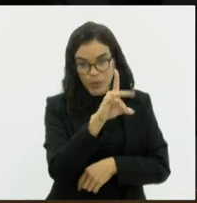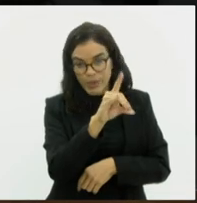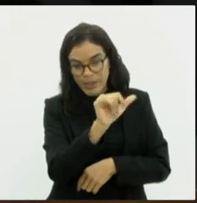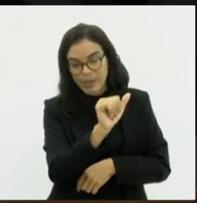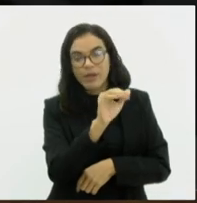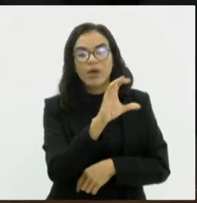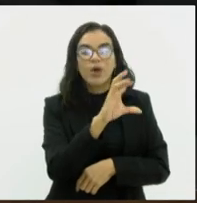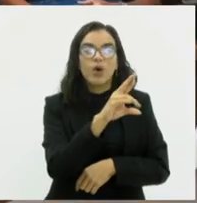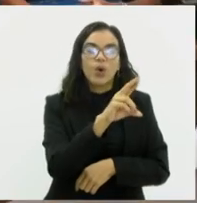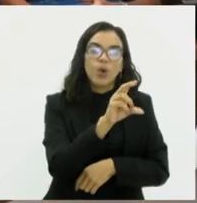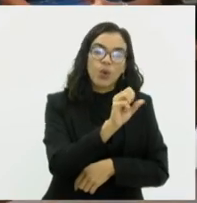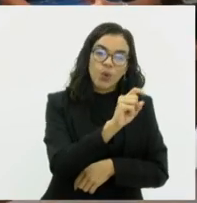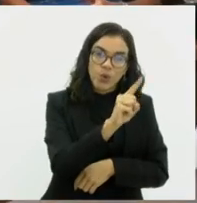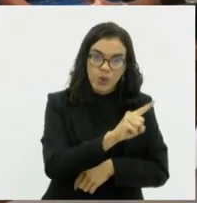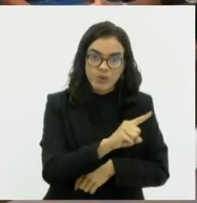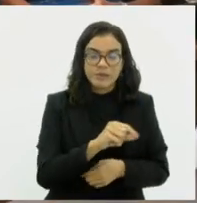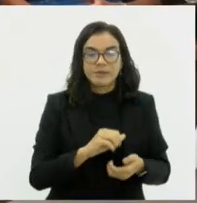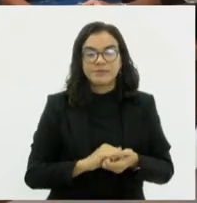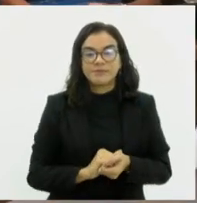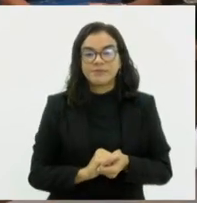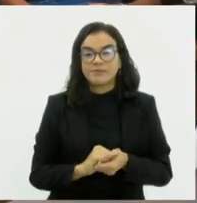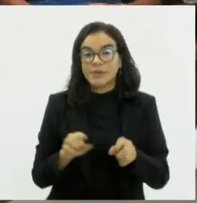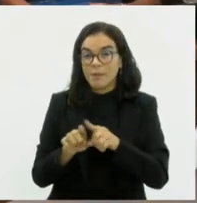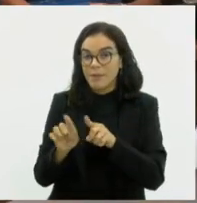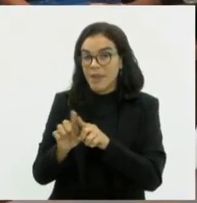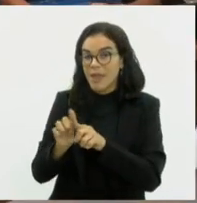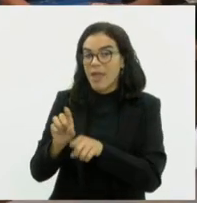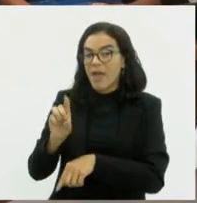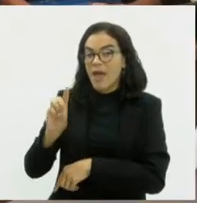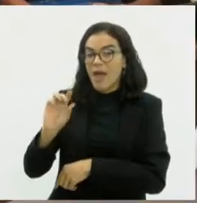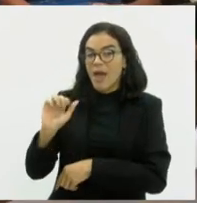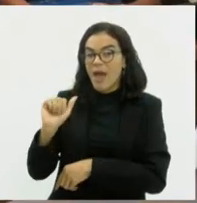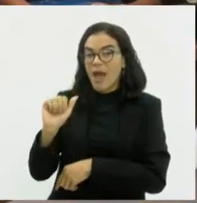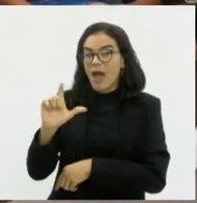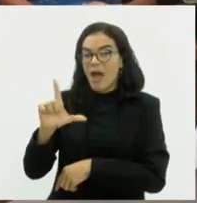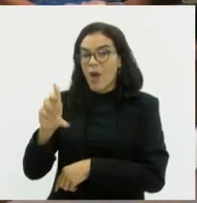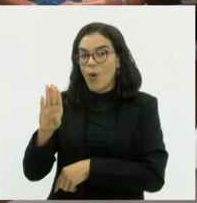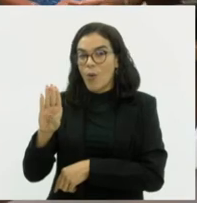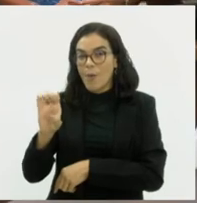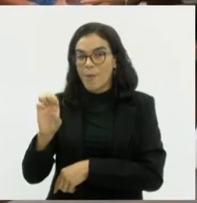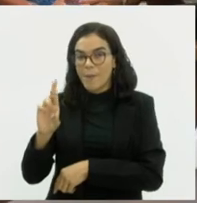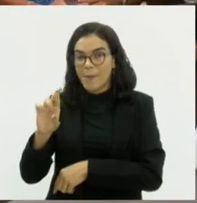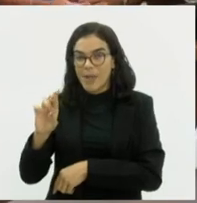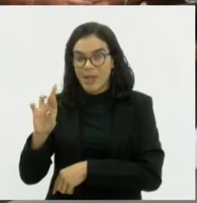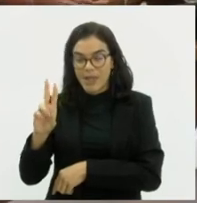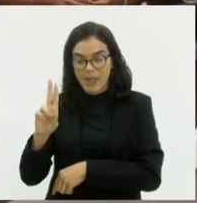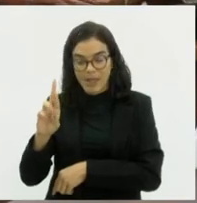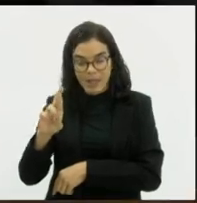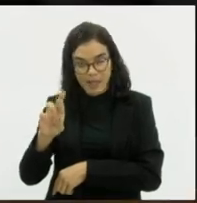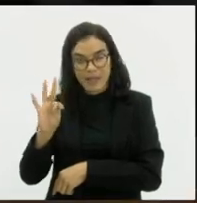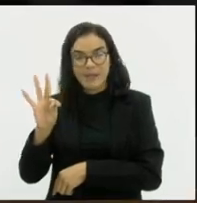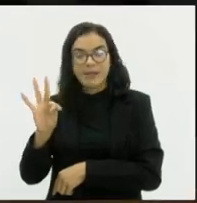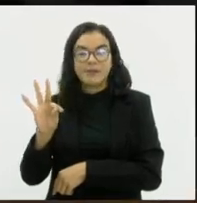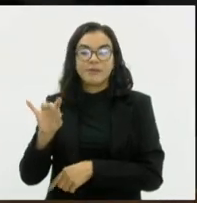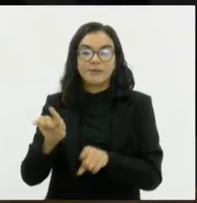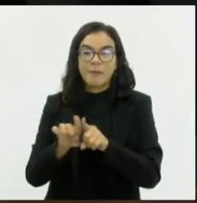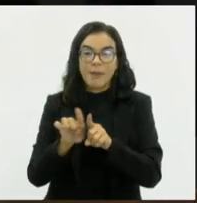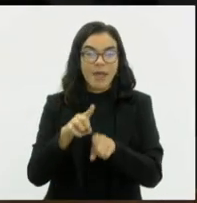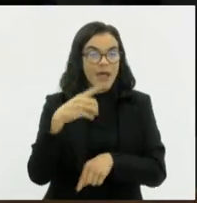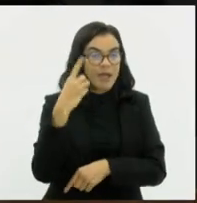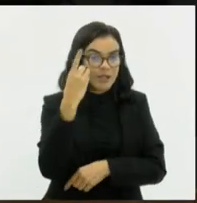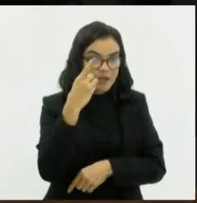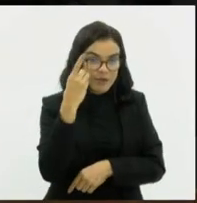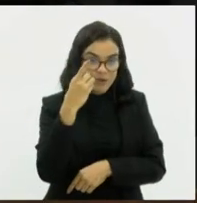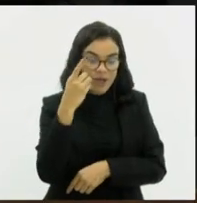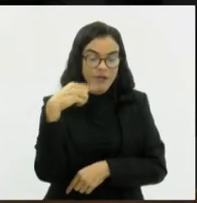presença também do Albert, tá? E quero agradecer também a presença aqui do nosso doutor Gustavo, nosso advogado do partido